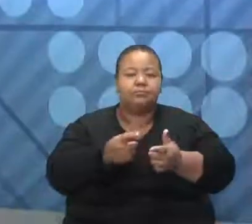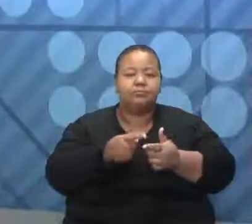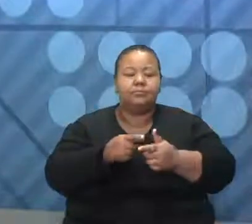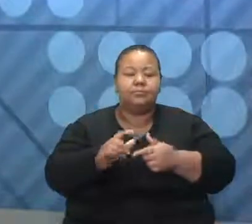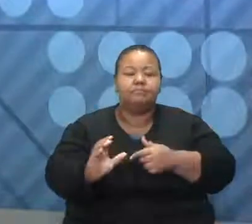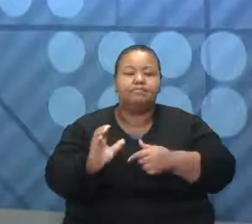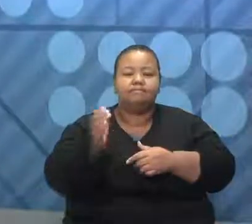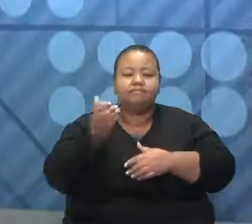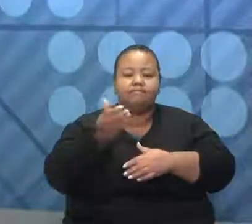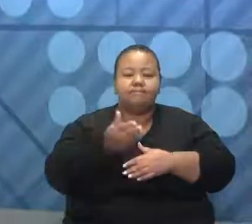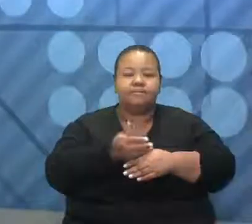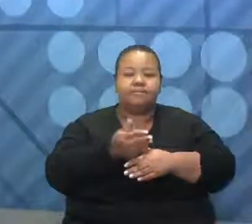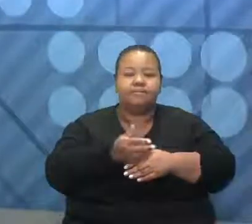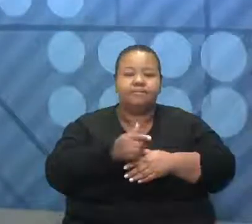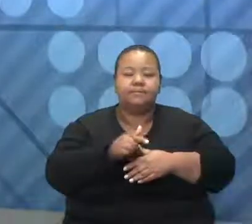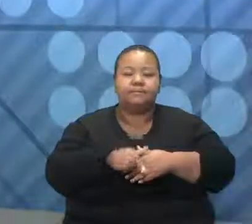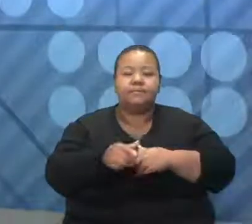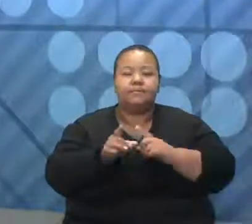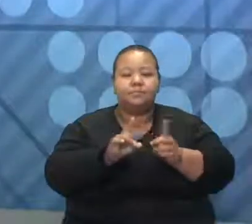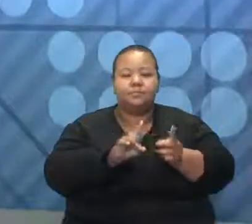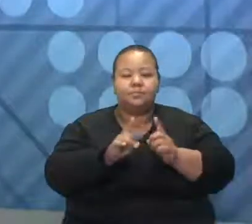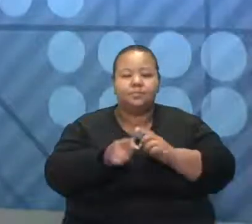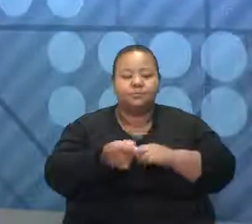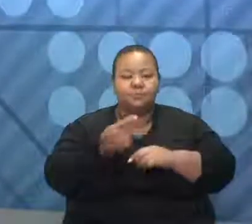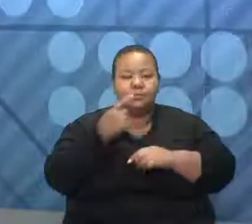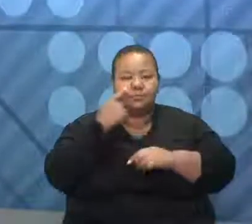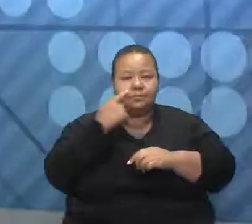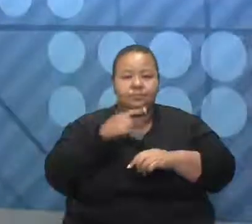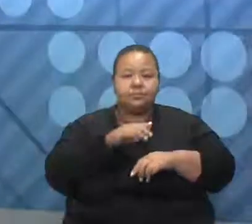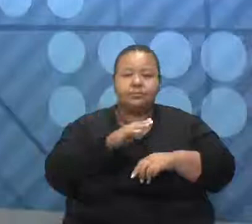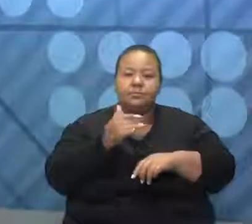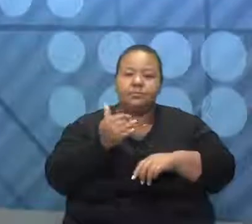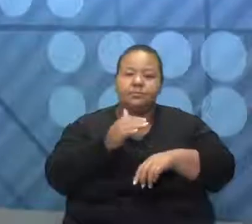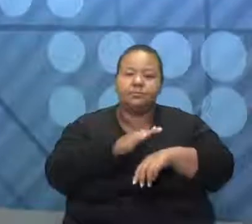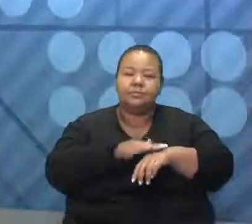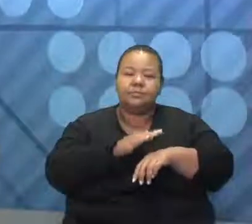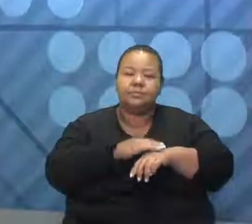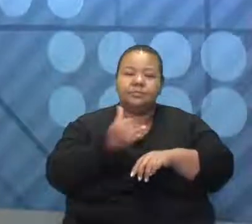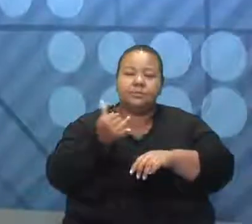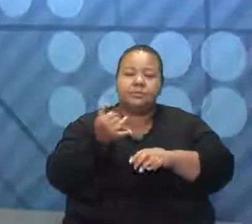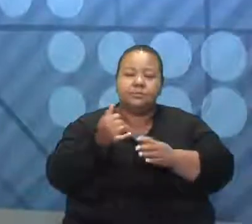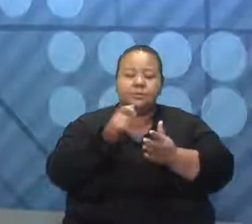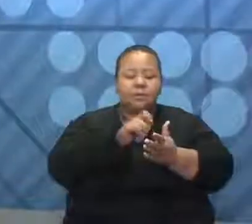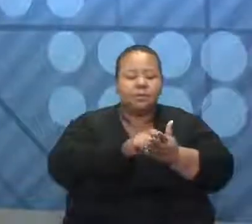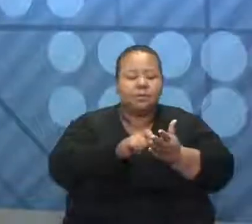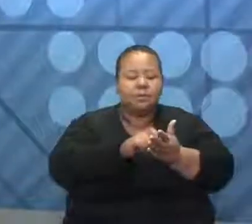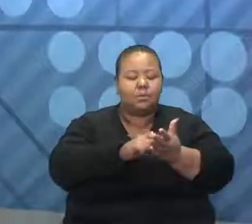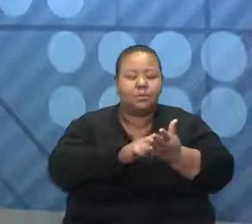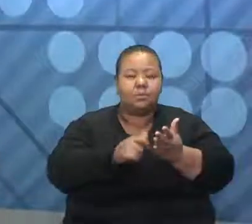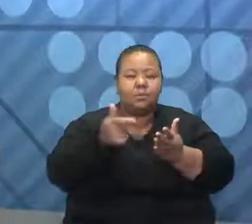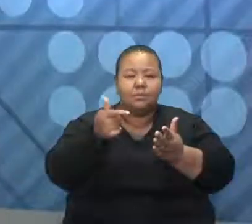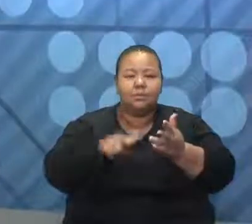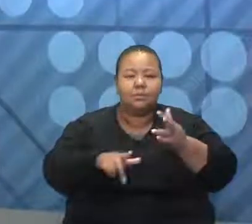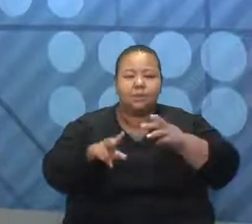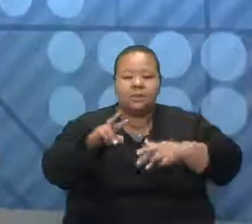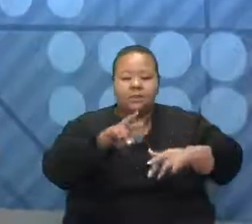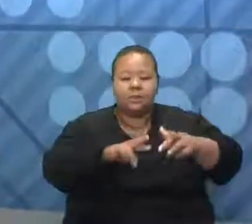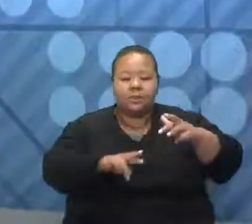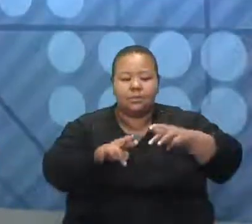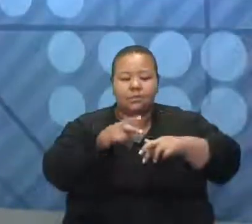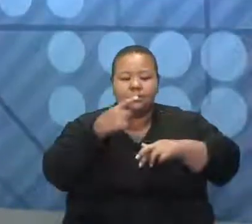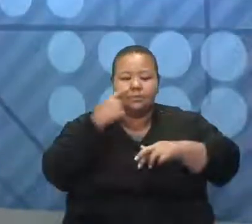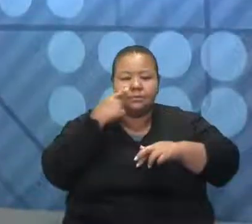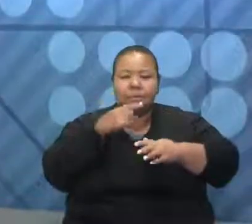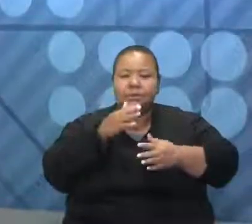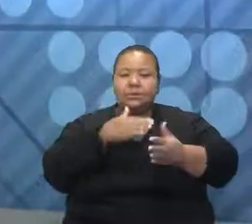levaram ali aqueles dados. Então, você, no momento que está escrevendo, consegue visualizar mais. E aí, tem que passar na mão